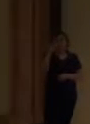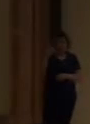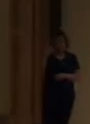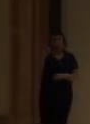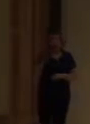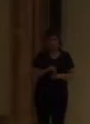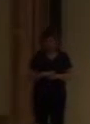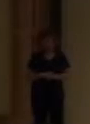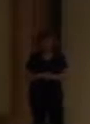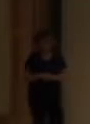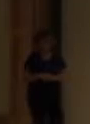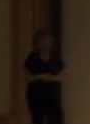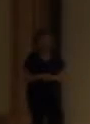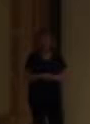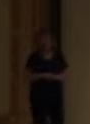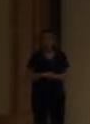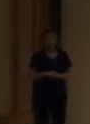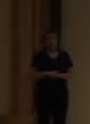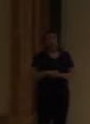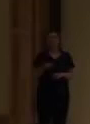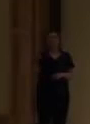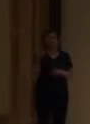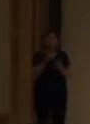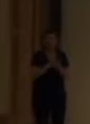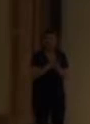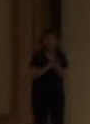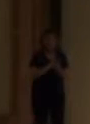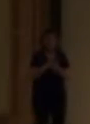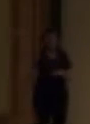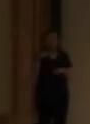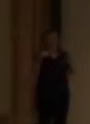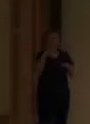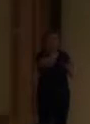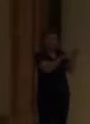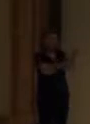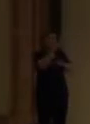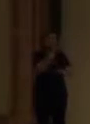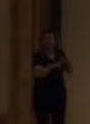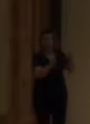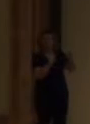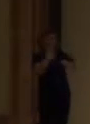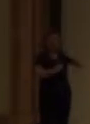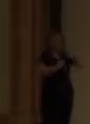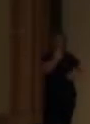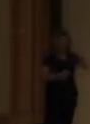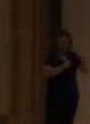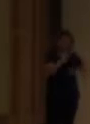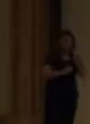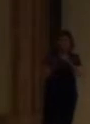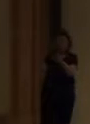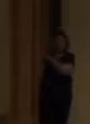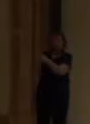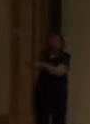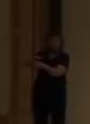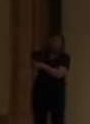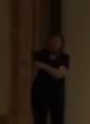das pessoas que mais denunciou a situação de pobreza endémica vivida na América do Sul,